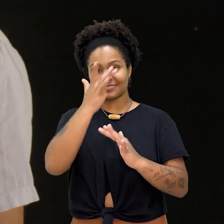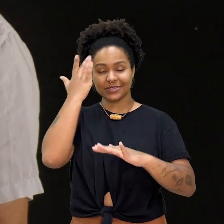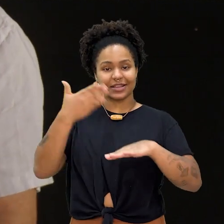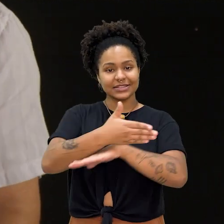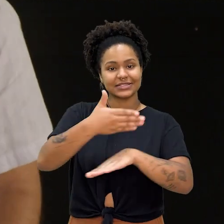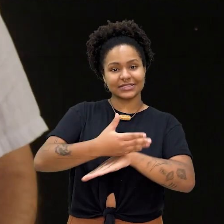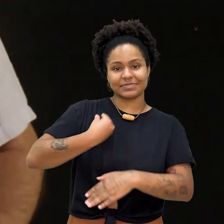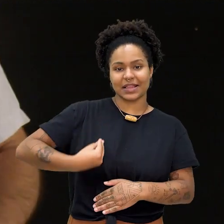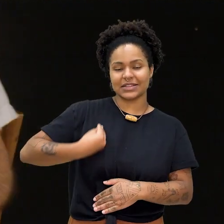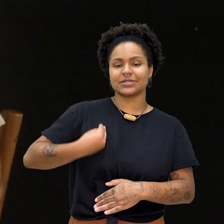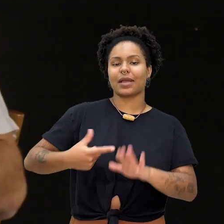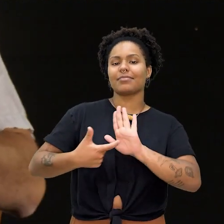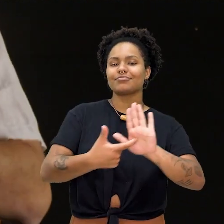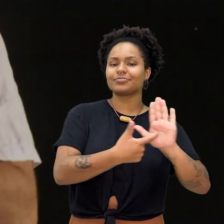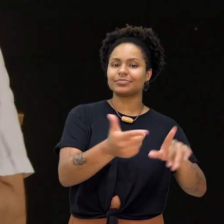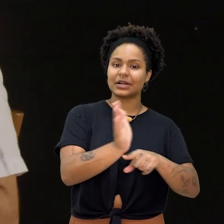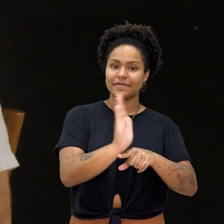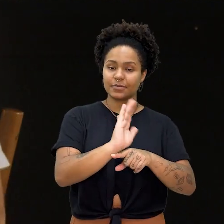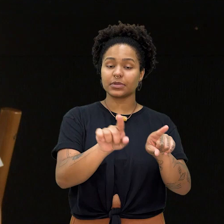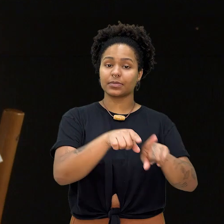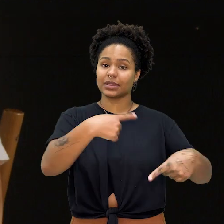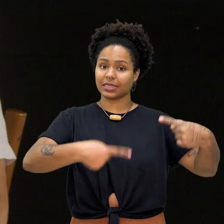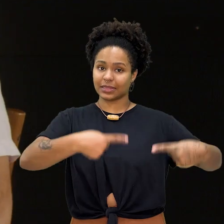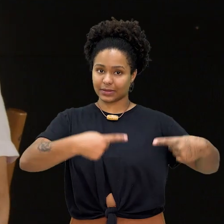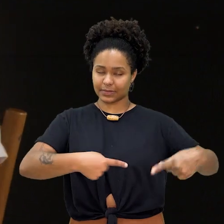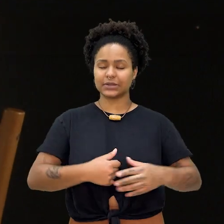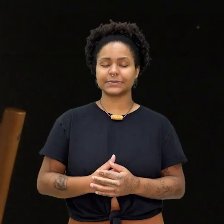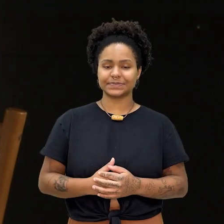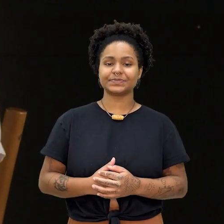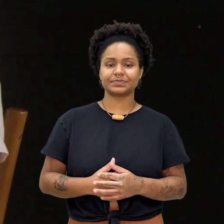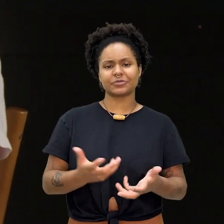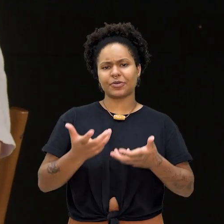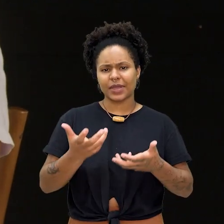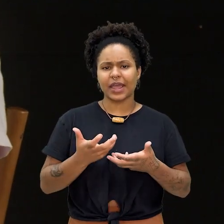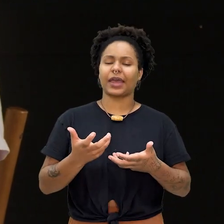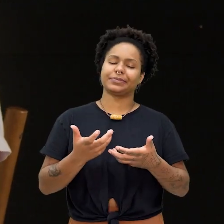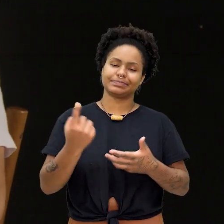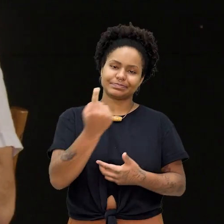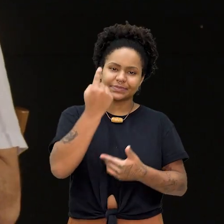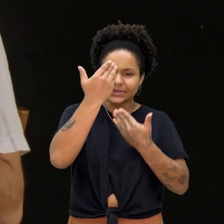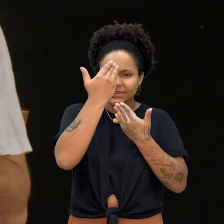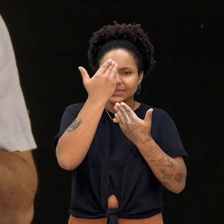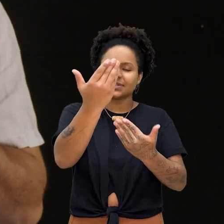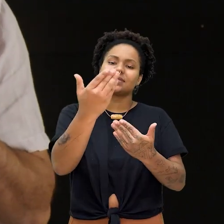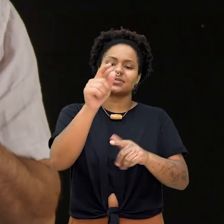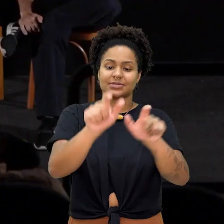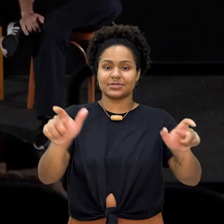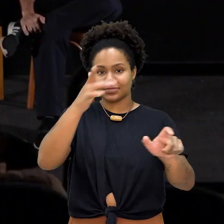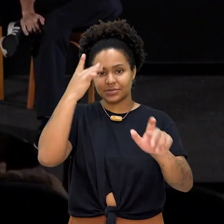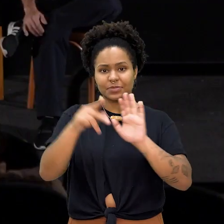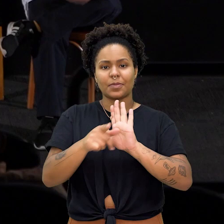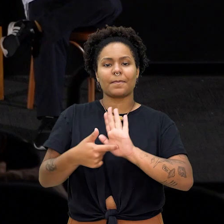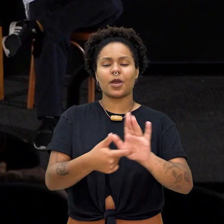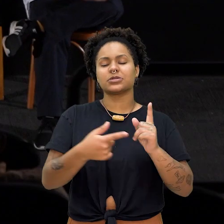participar aqui da exibição do filme e desse debate. Eu quero, de antemão, agradecer ao pessoal da